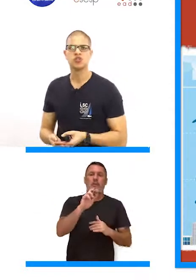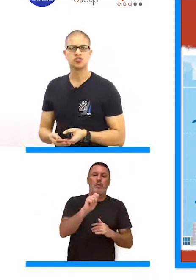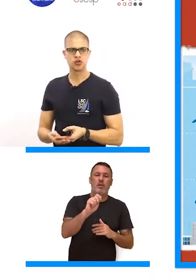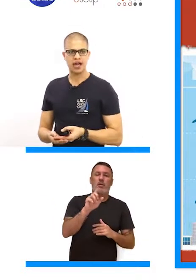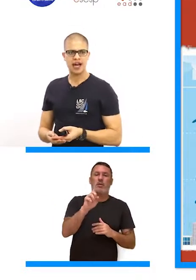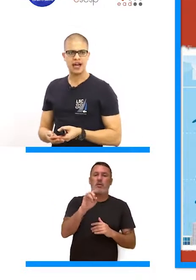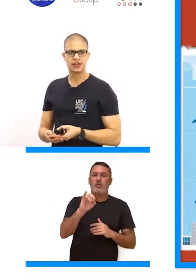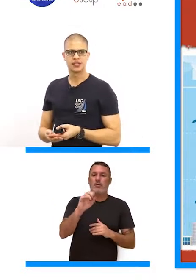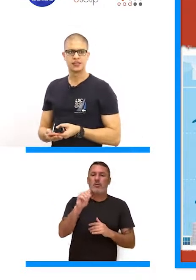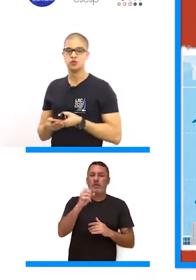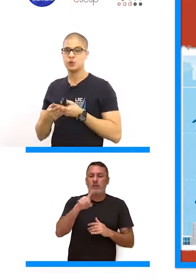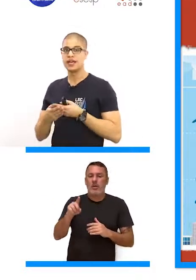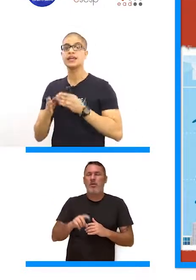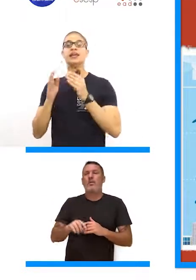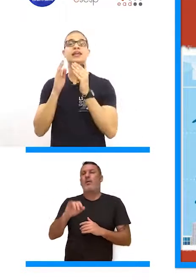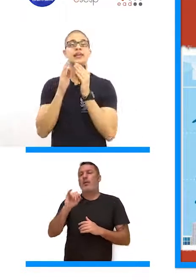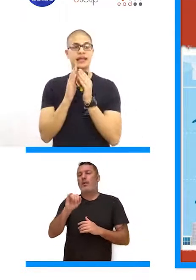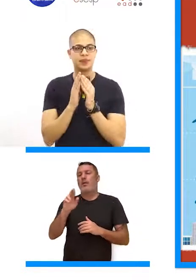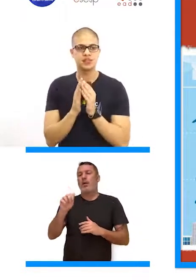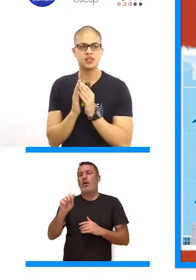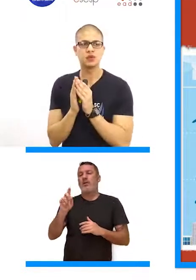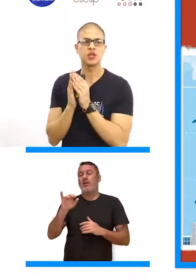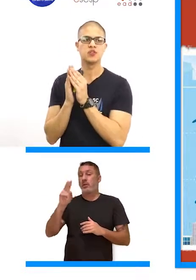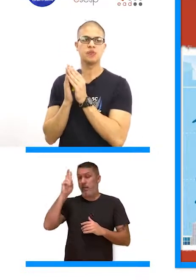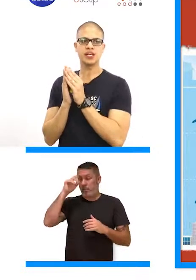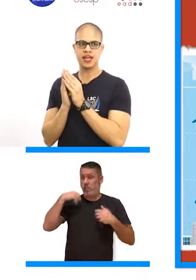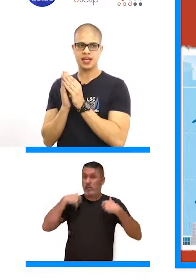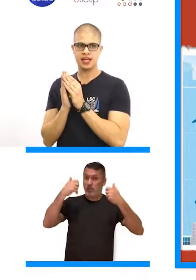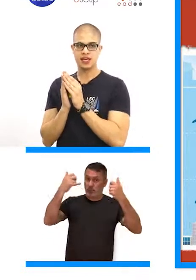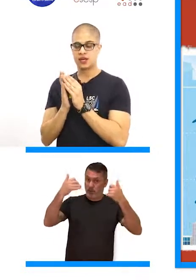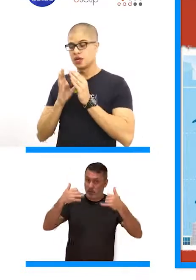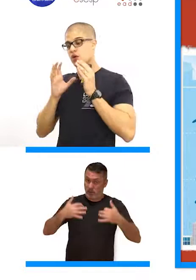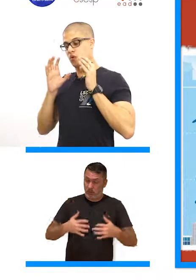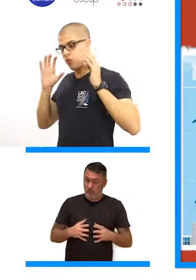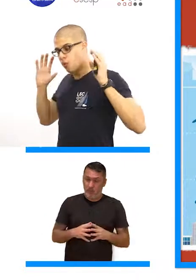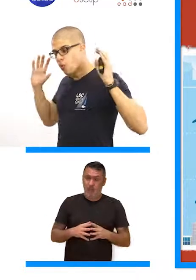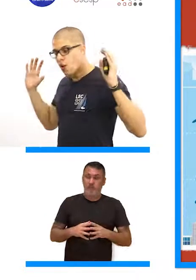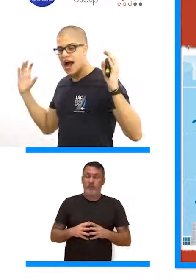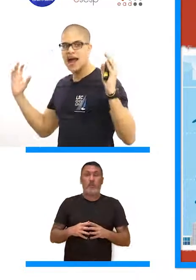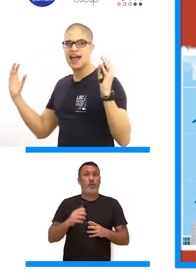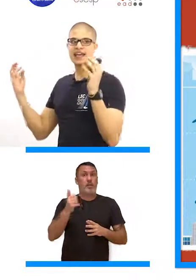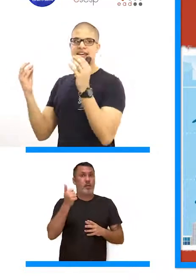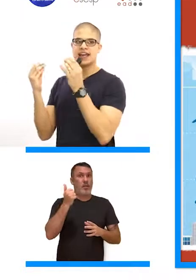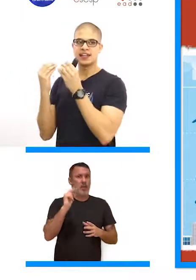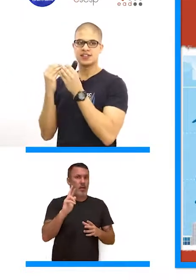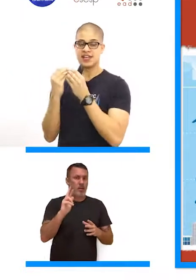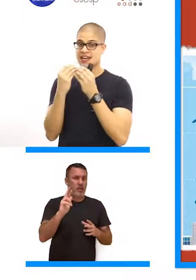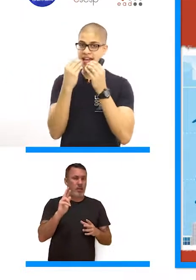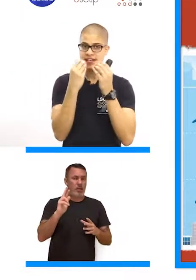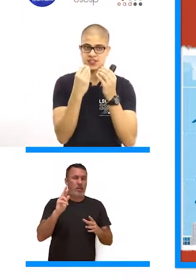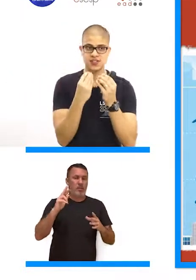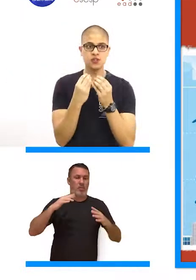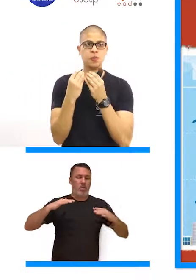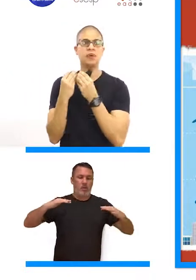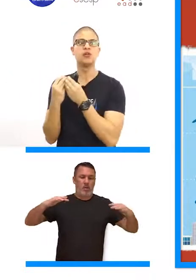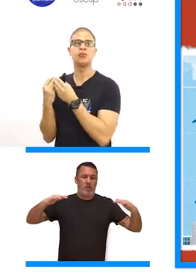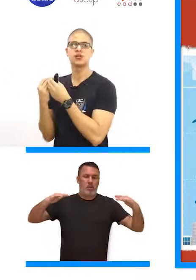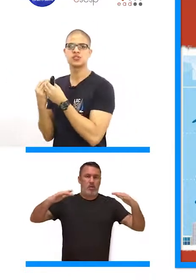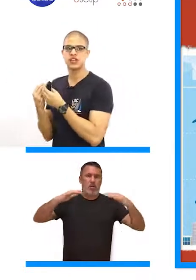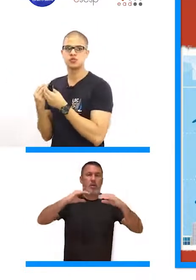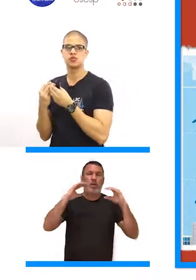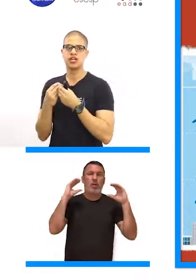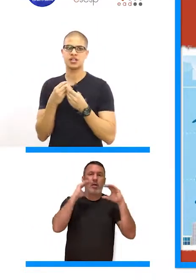irradiação solar. Tudo bem? Lembrem-se do que eu expliquei. O ar ele é aquecido